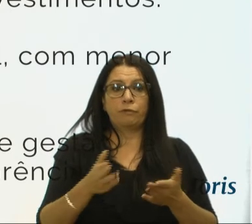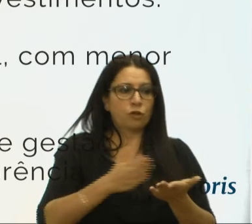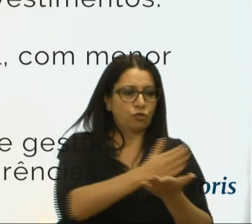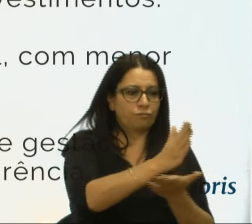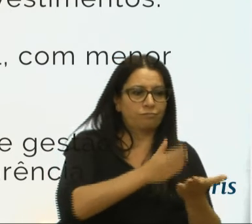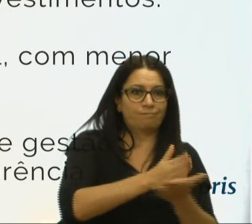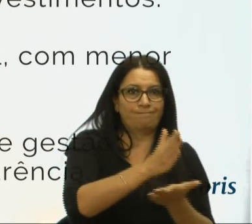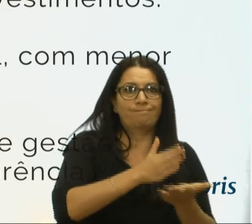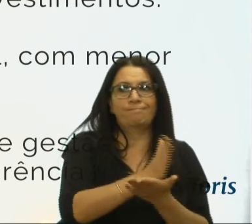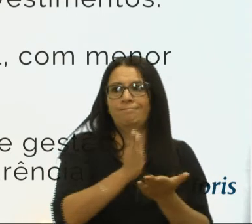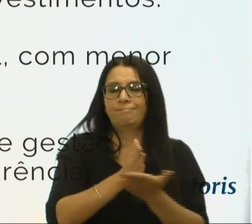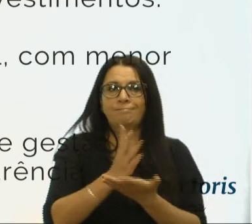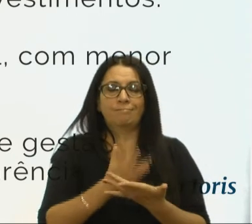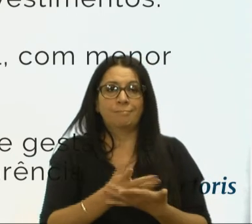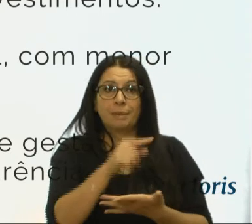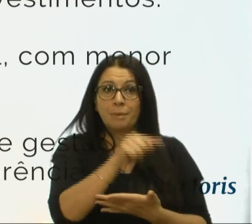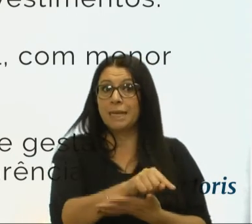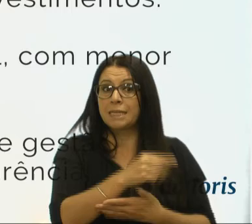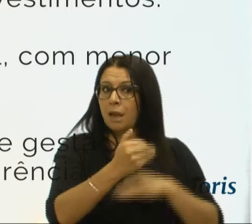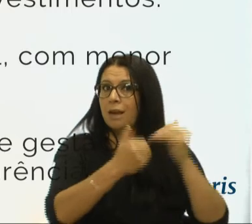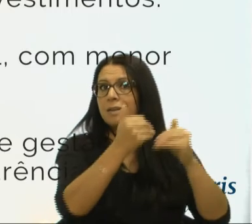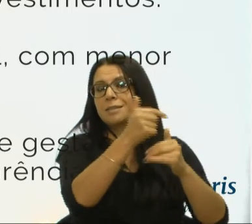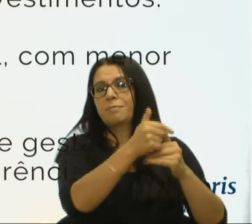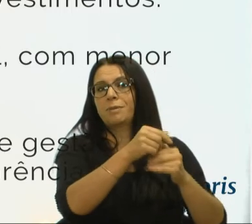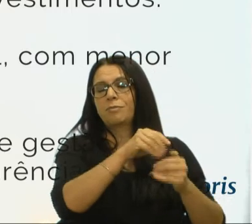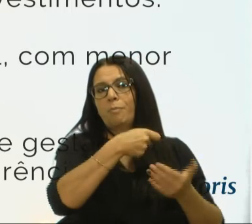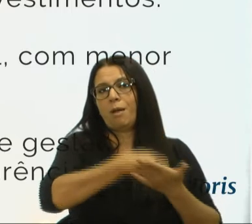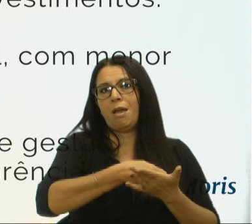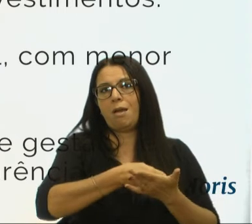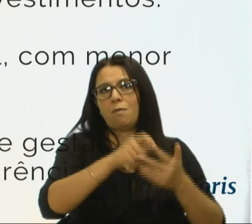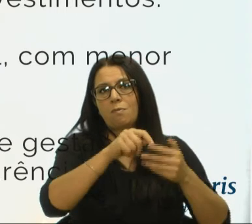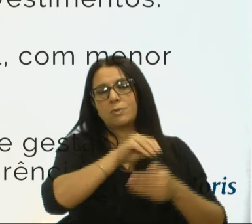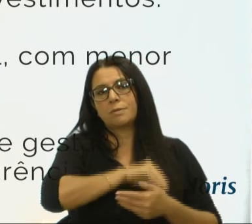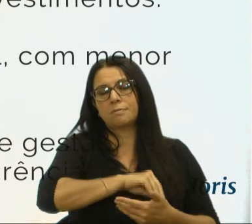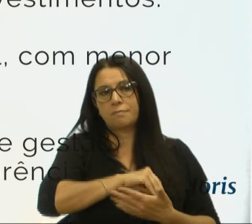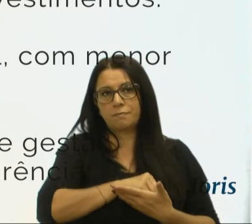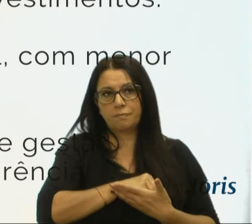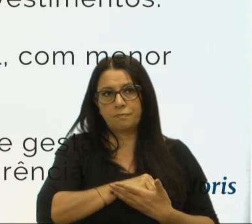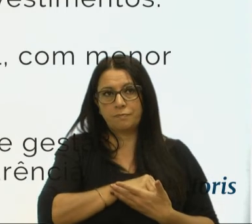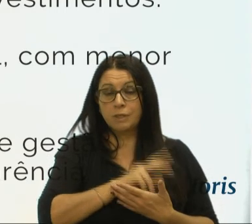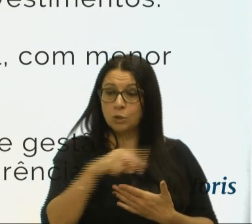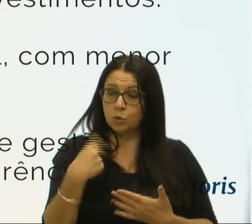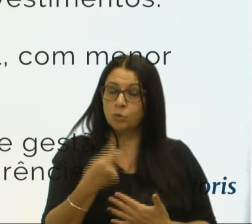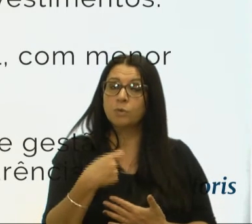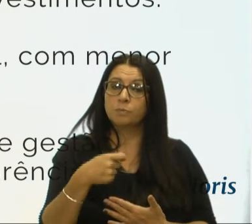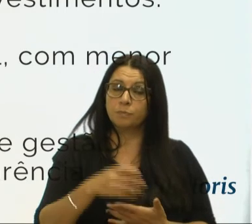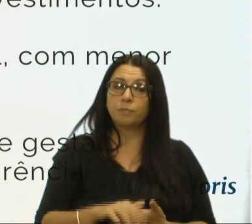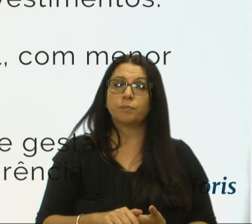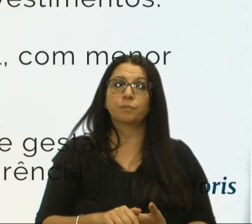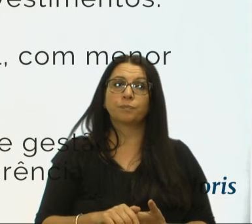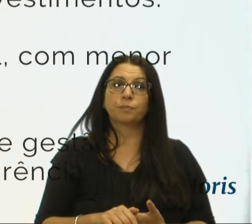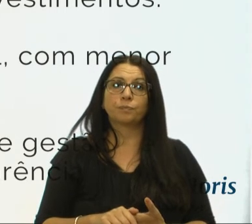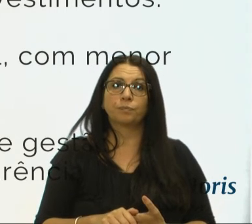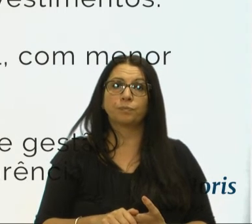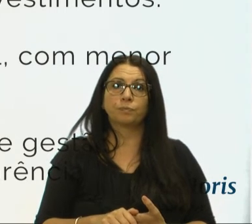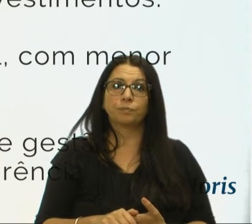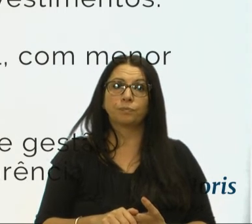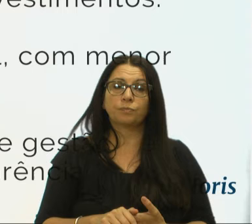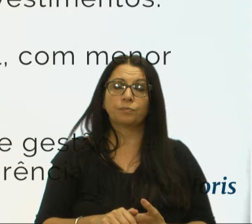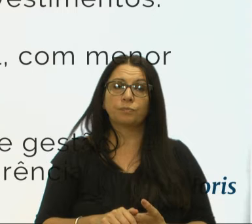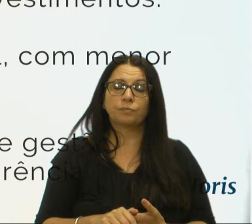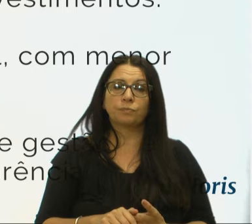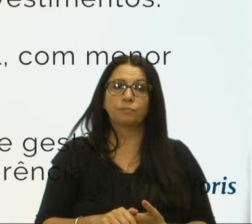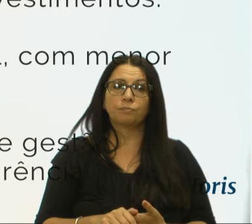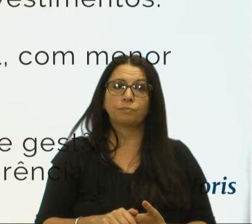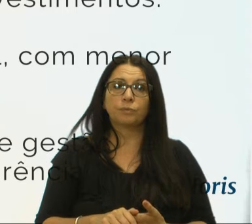direcionado para esse crescimento da folha, né? Nós precisamos trabalhar, então,